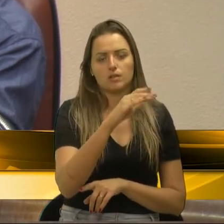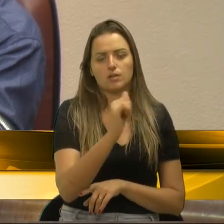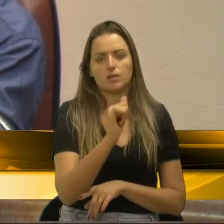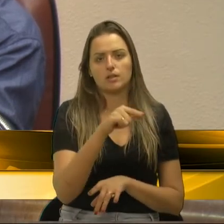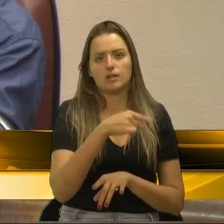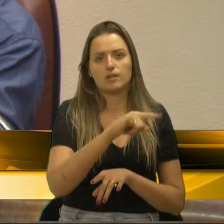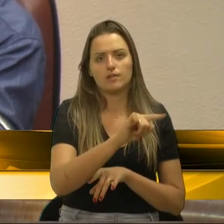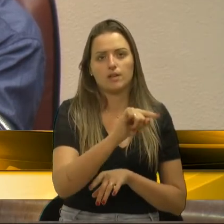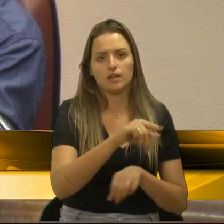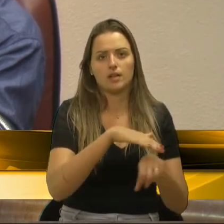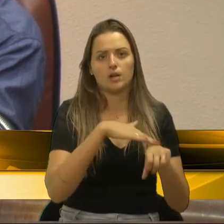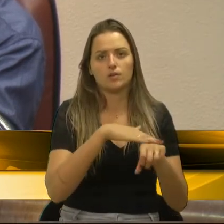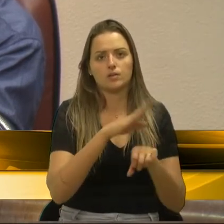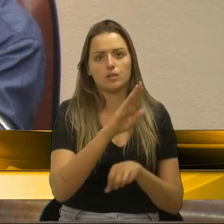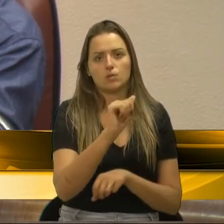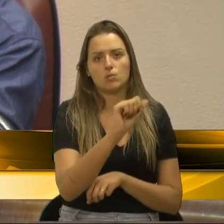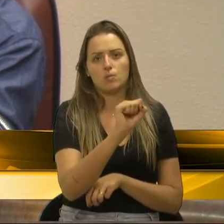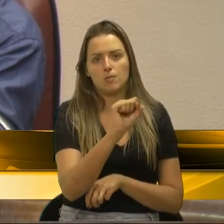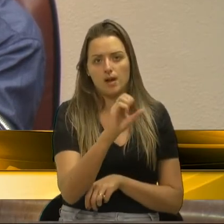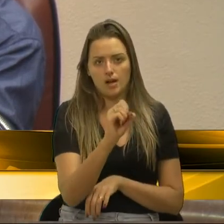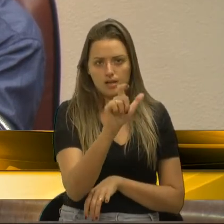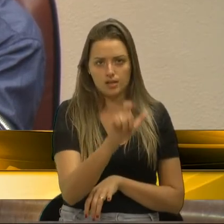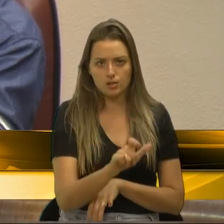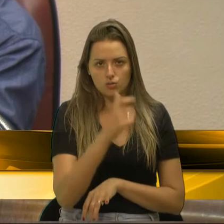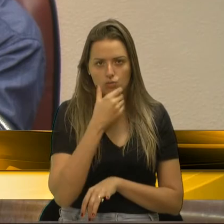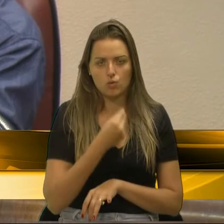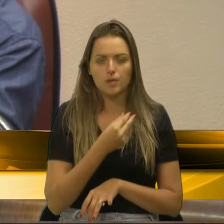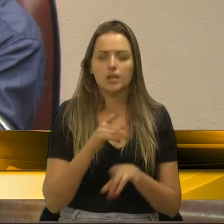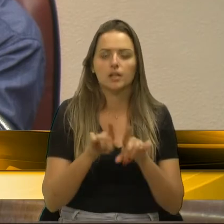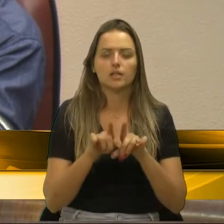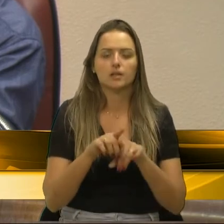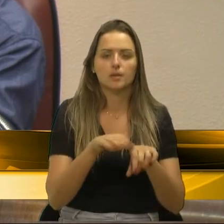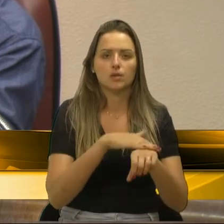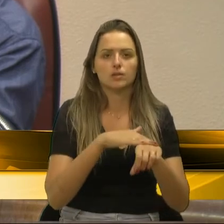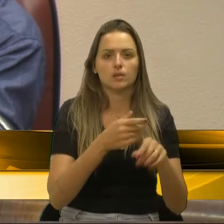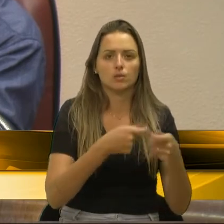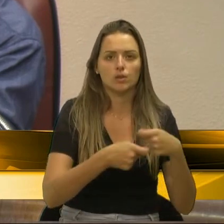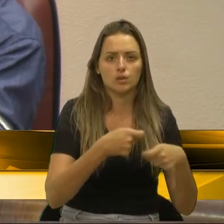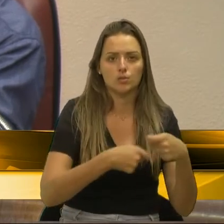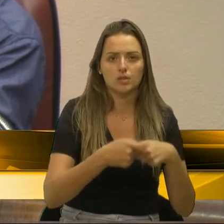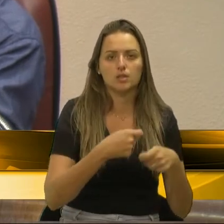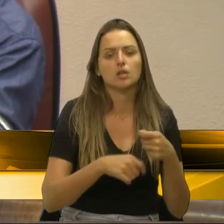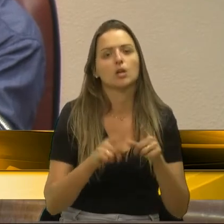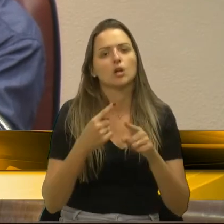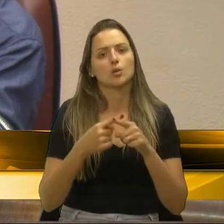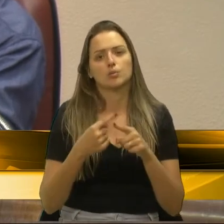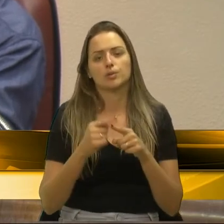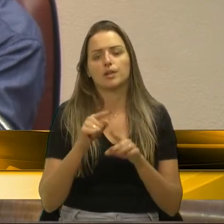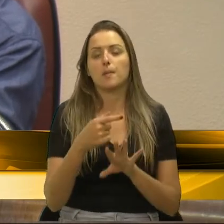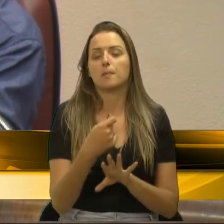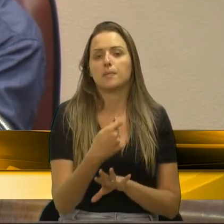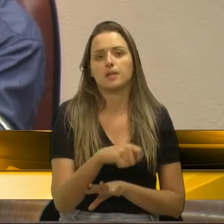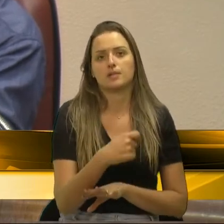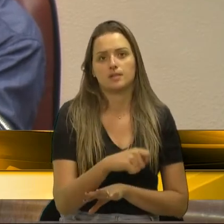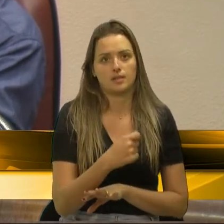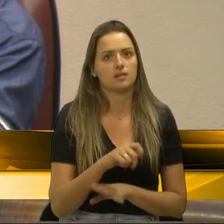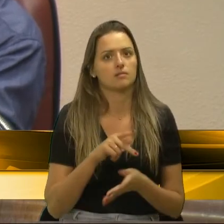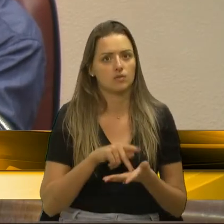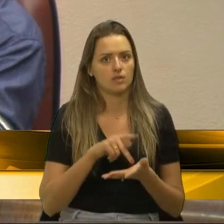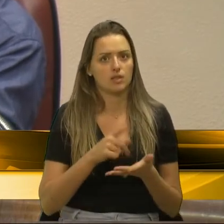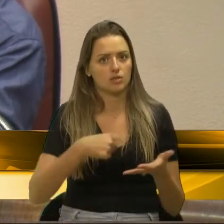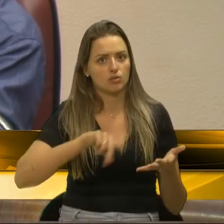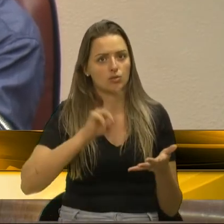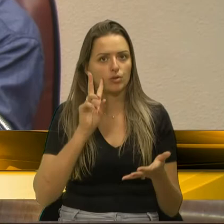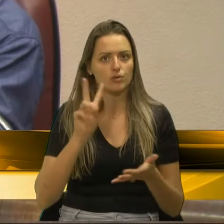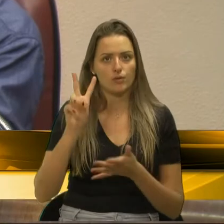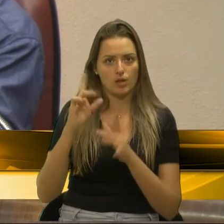o Basso, tá? E também nós vamos falar com a administração aí, porque é de extrema necessidade realmente. A gente está olhando a foto